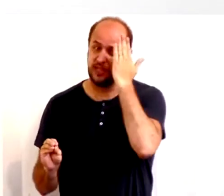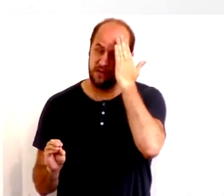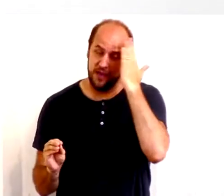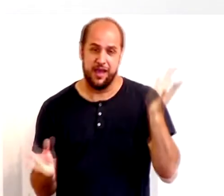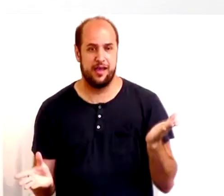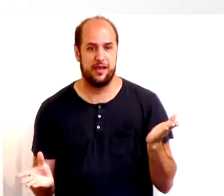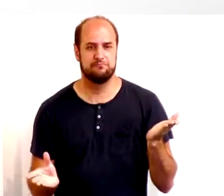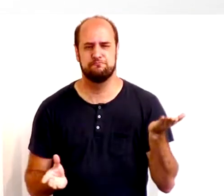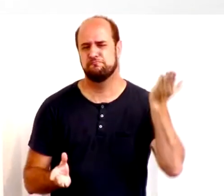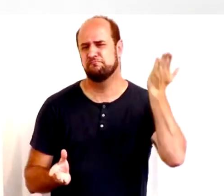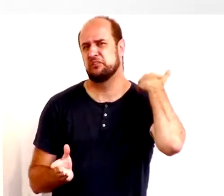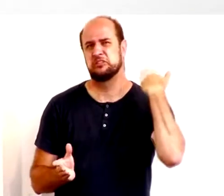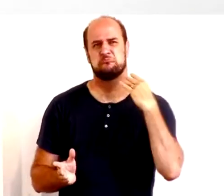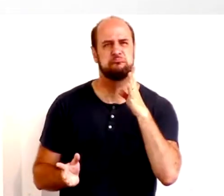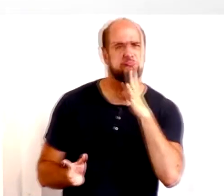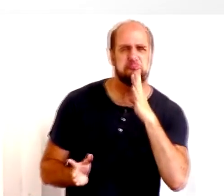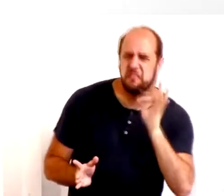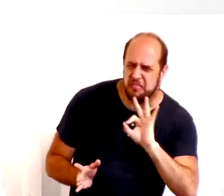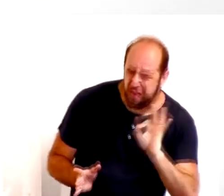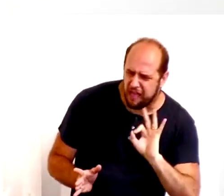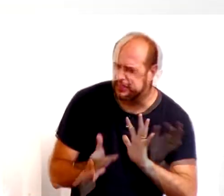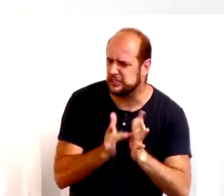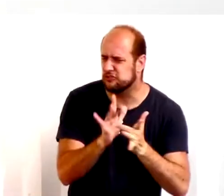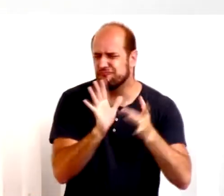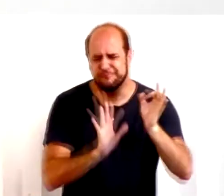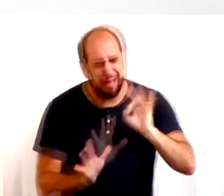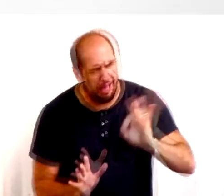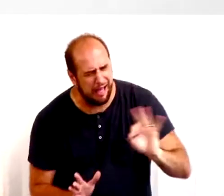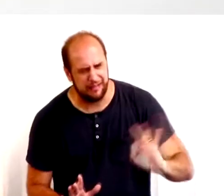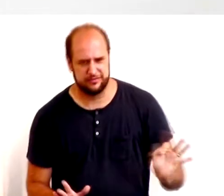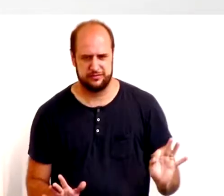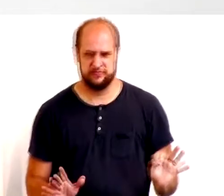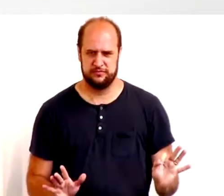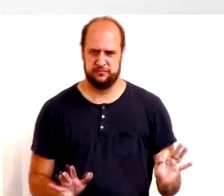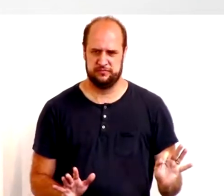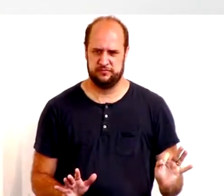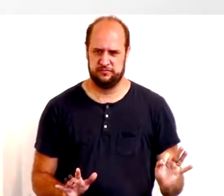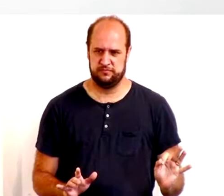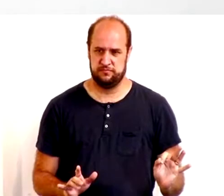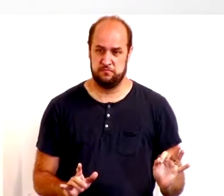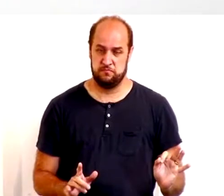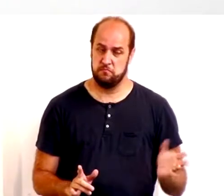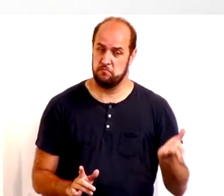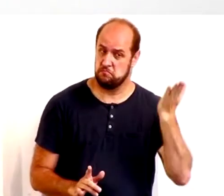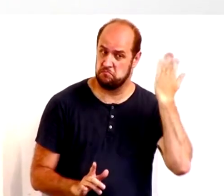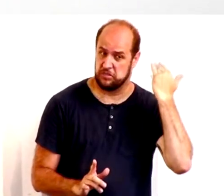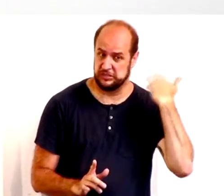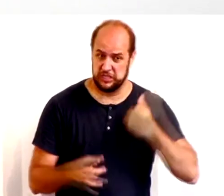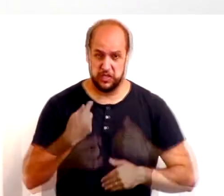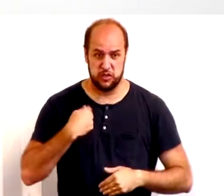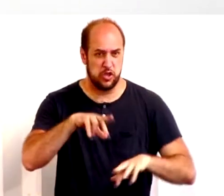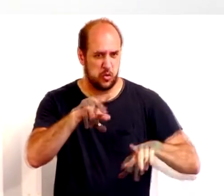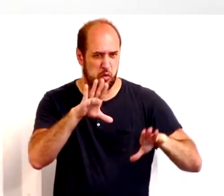é não ter, não ver, não conseguir contemplar as coisas porque nossos olhos estavam fechados. Eu e você